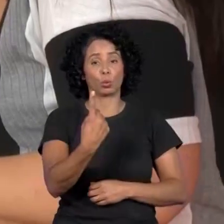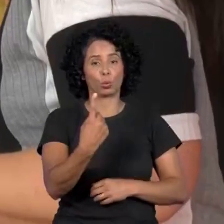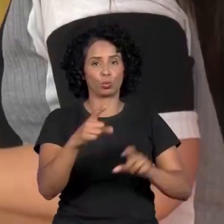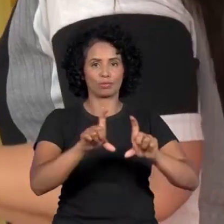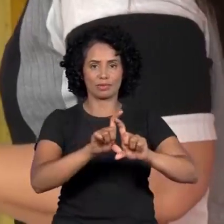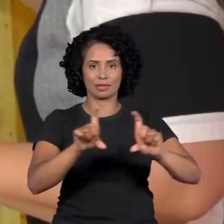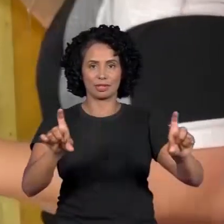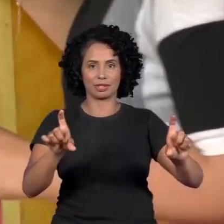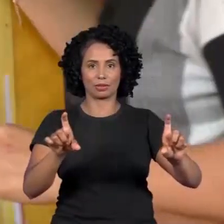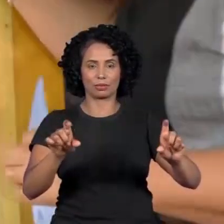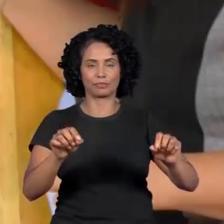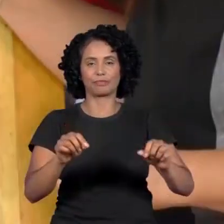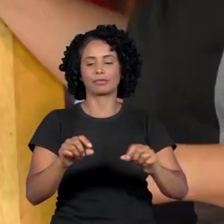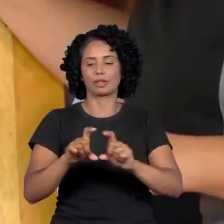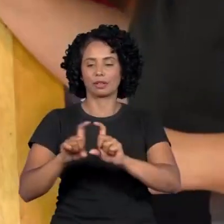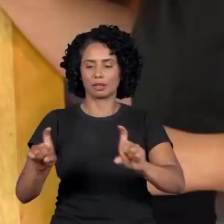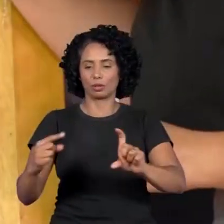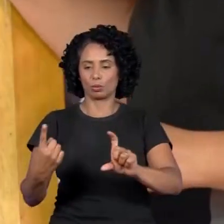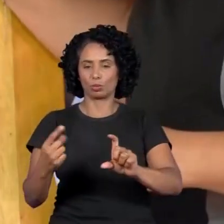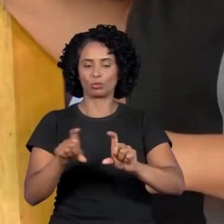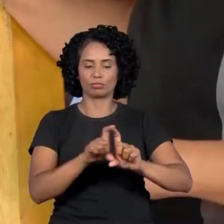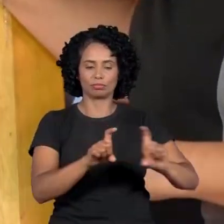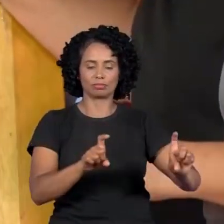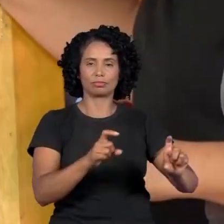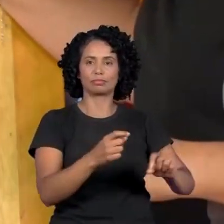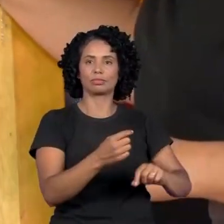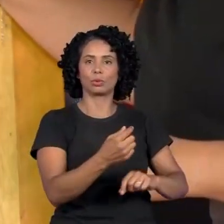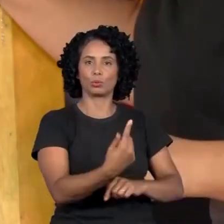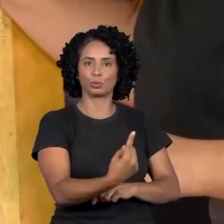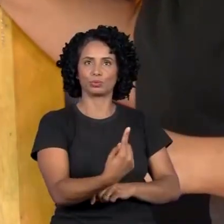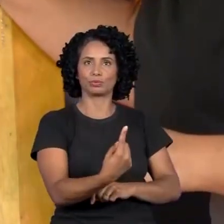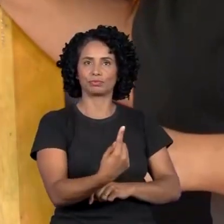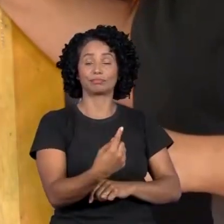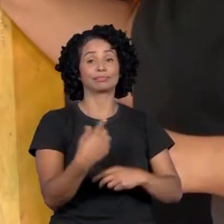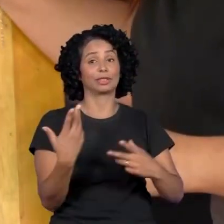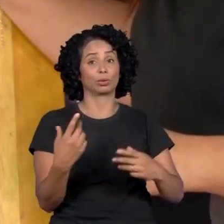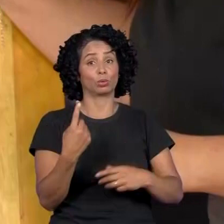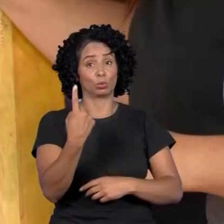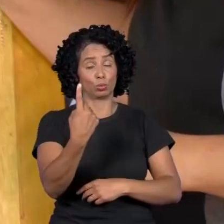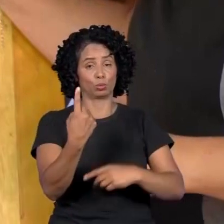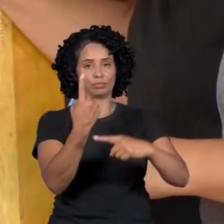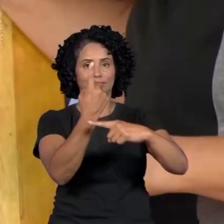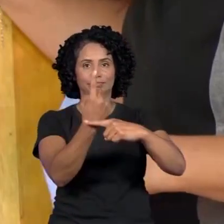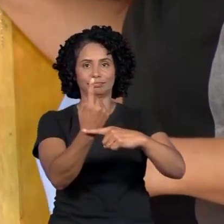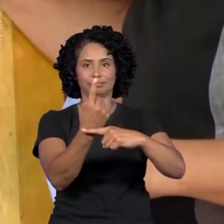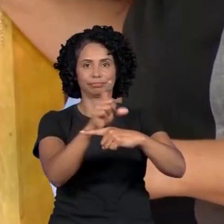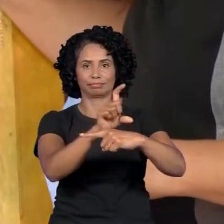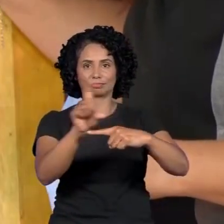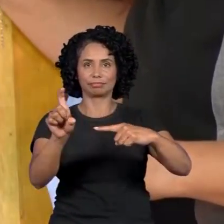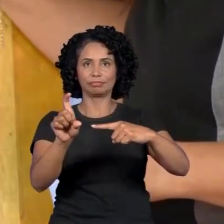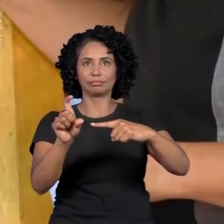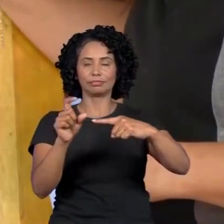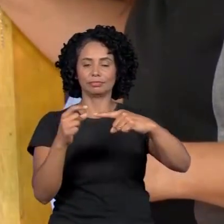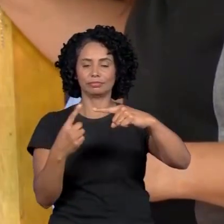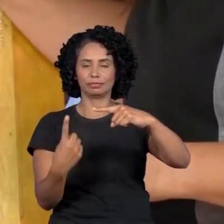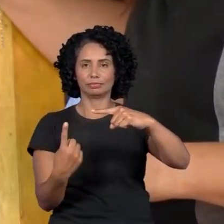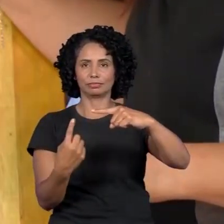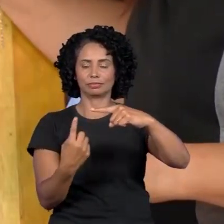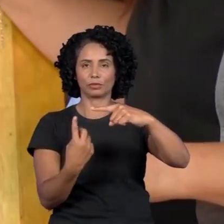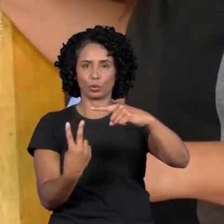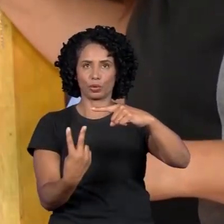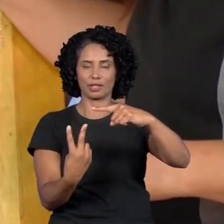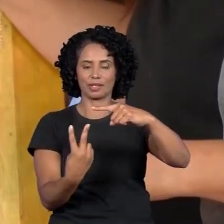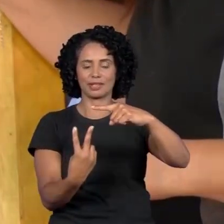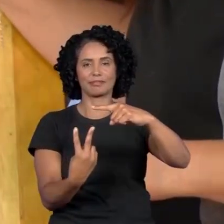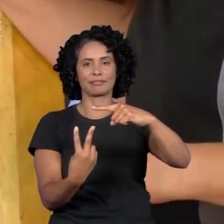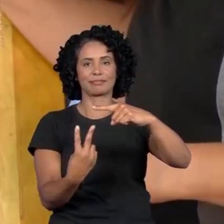1/2, não é? Sendo que o 2 aqui representa a quantidade de